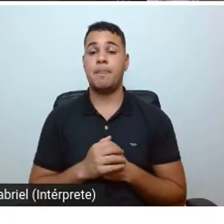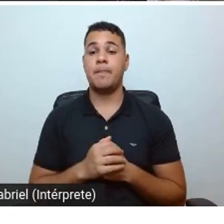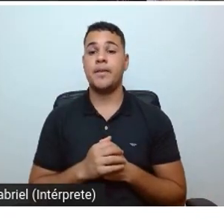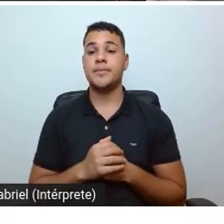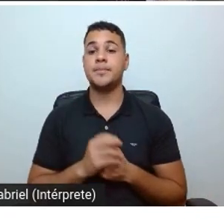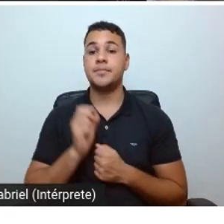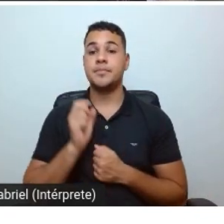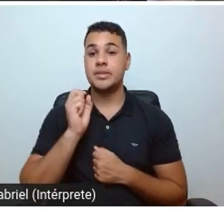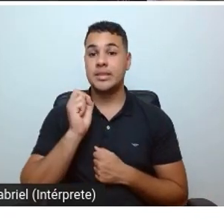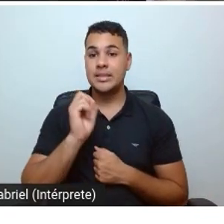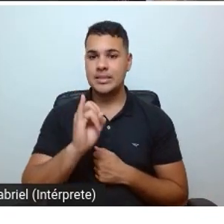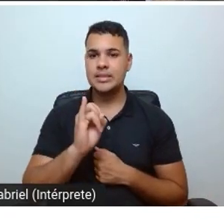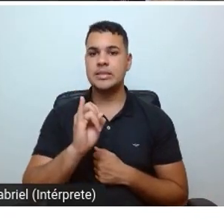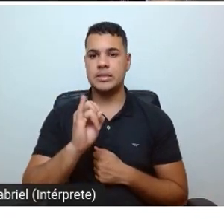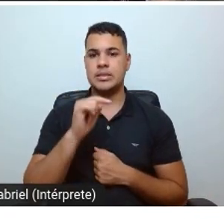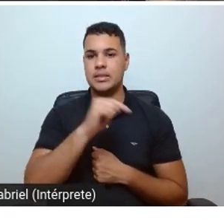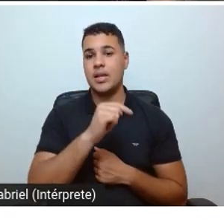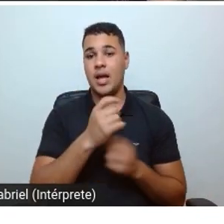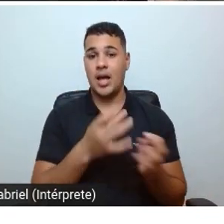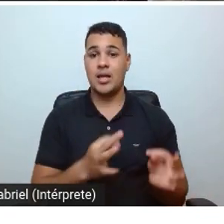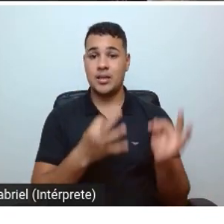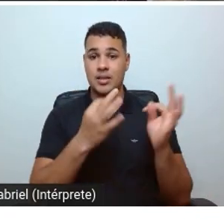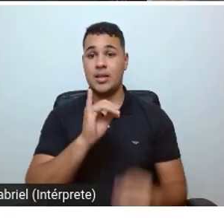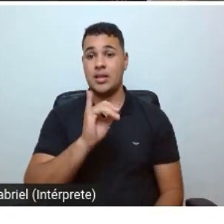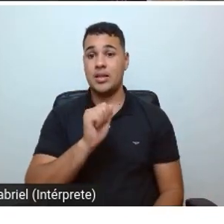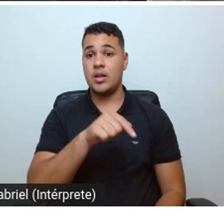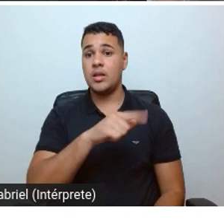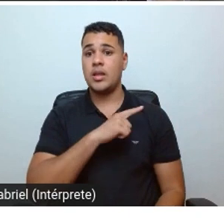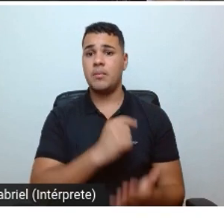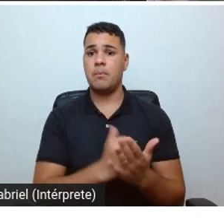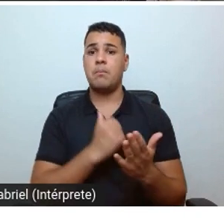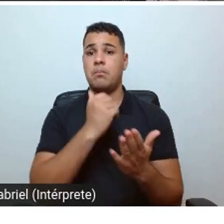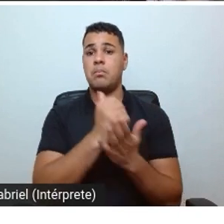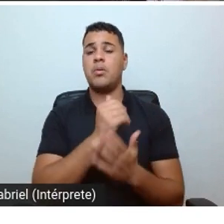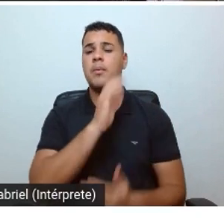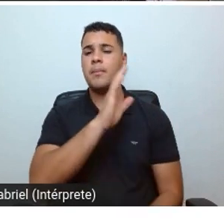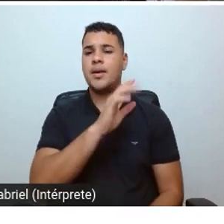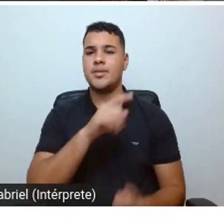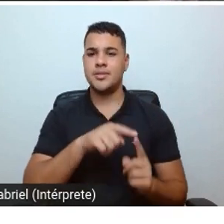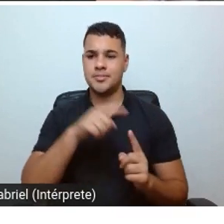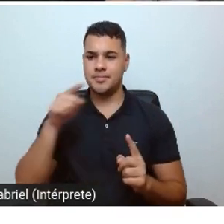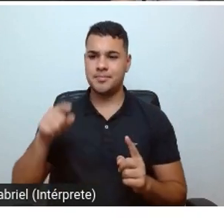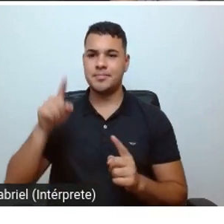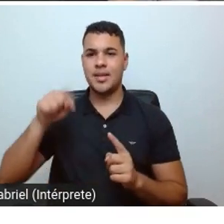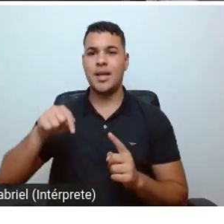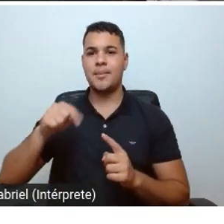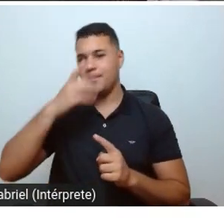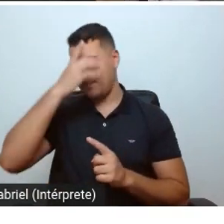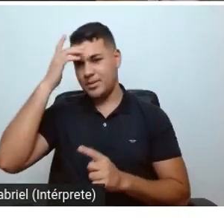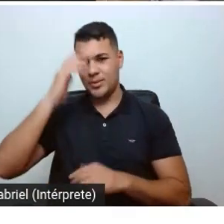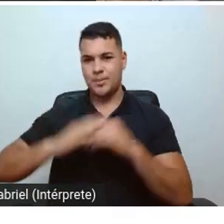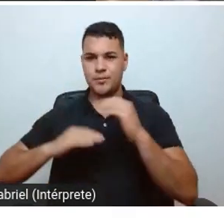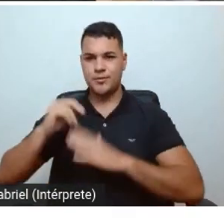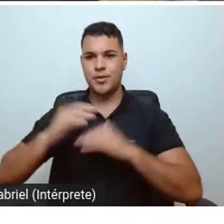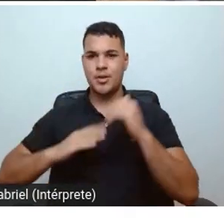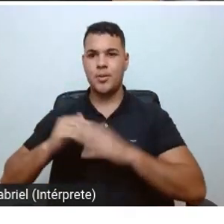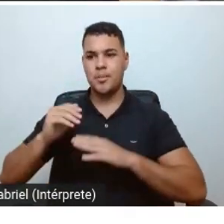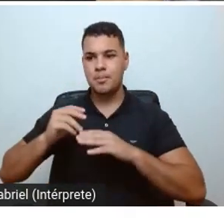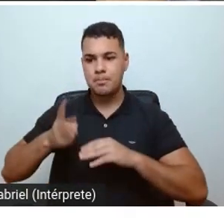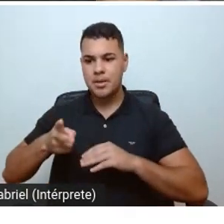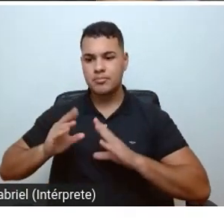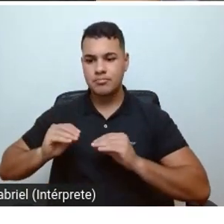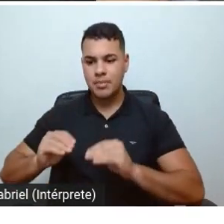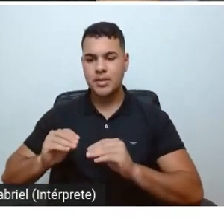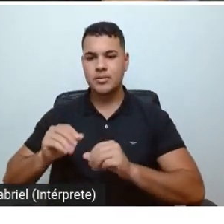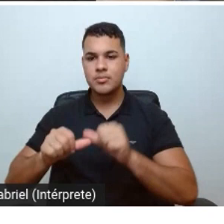uma assertividade alta, mas na manual ela ficou com uma assertividade baixa, é porque essa intenção